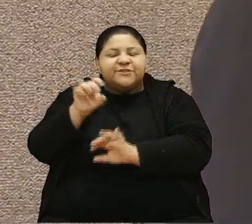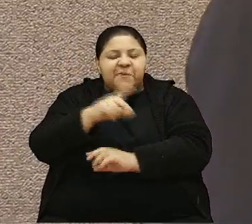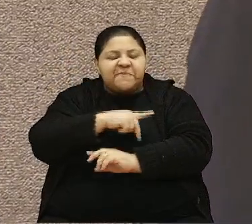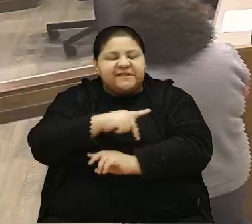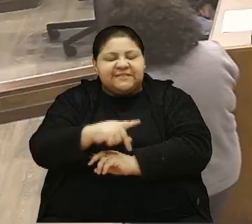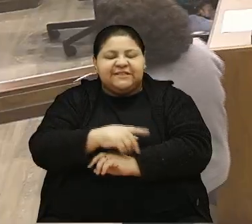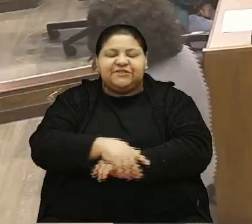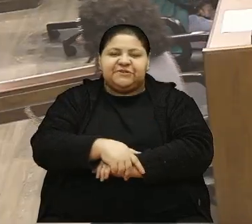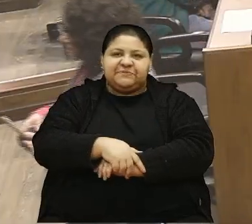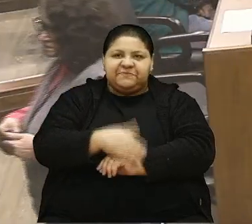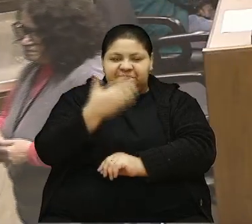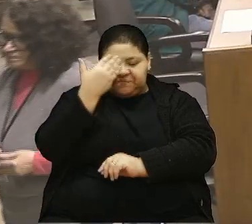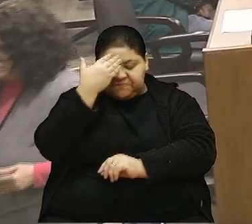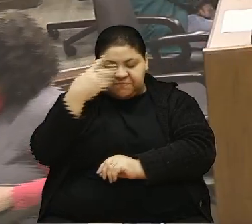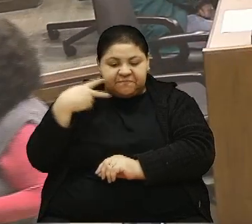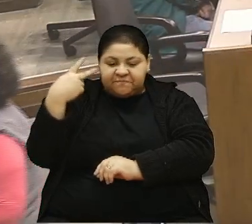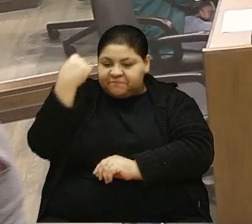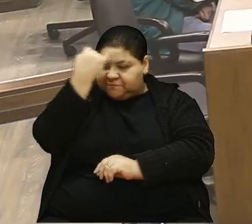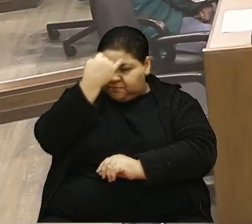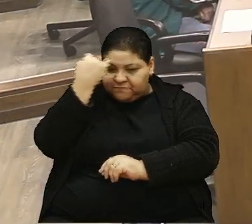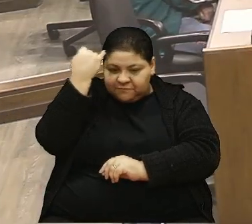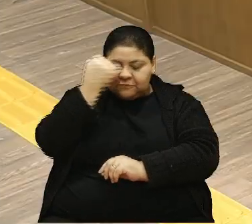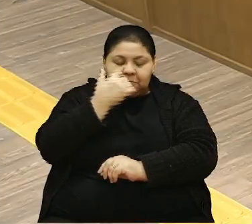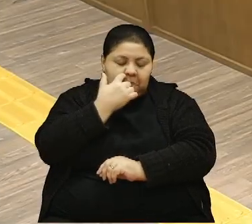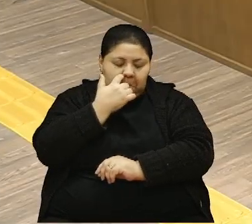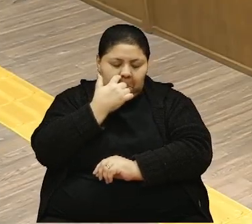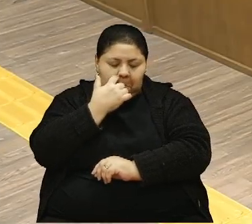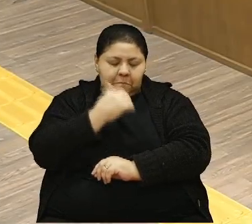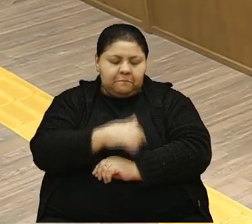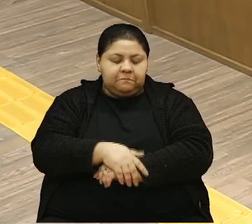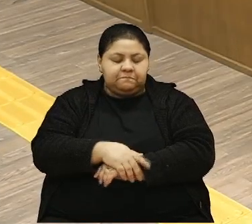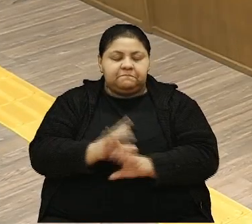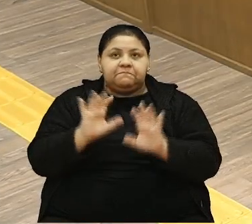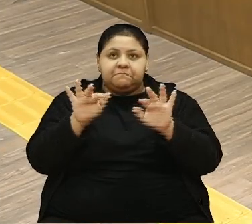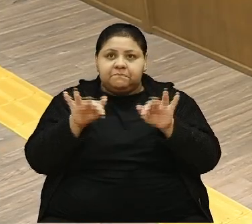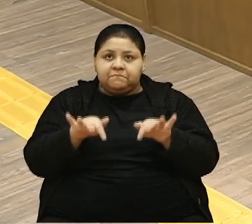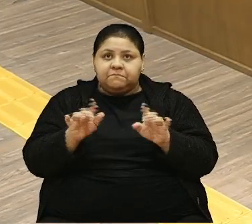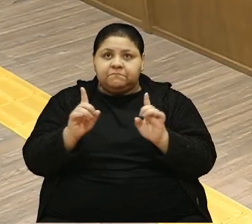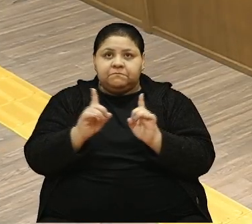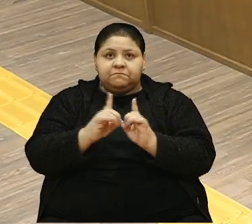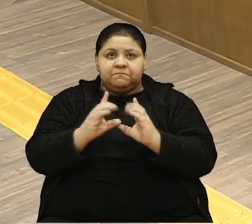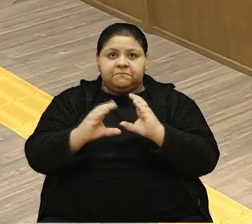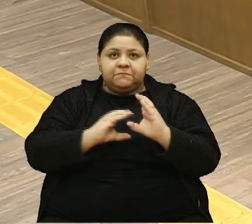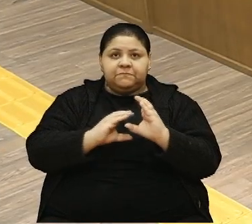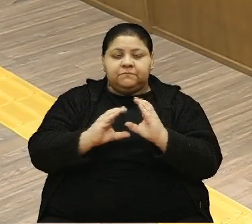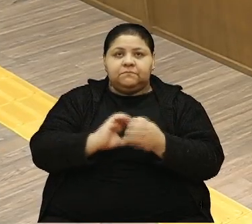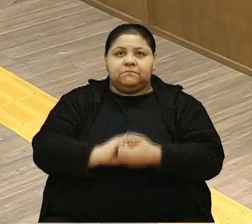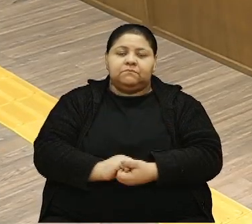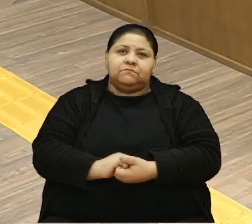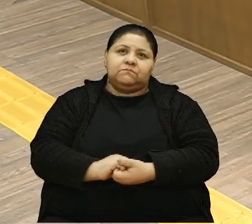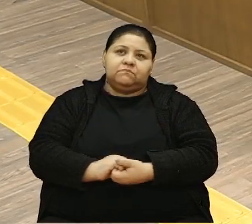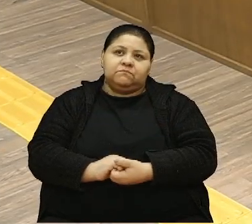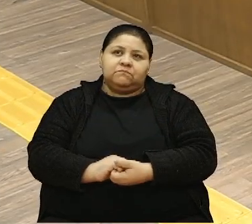presidente. Obrigado, vereador D'Ambros. Encerradas as pequenas comunicações. Passemos